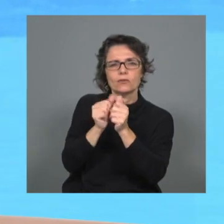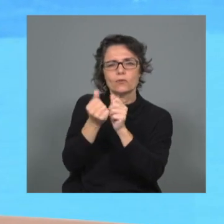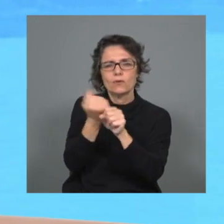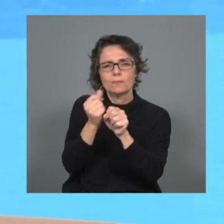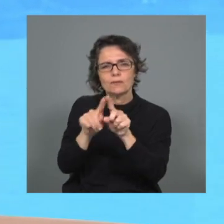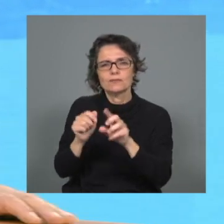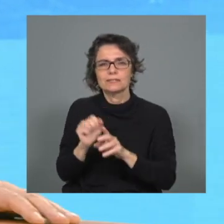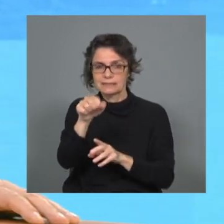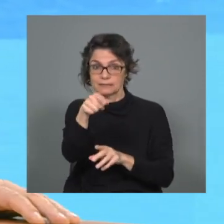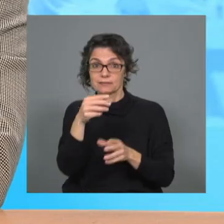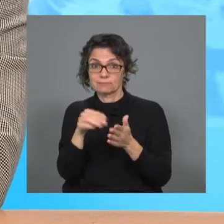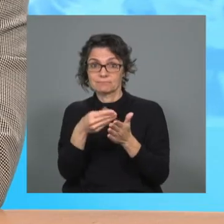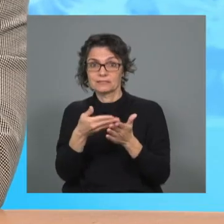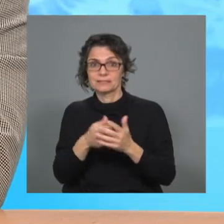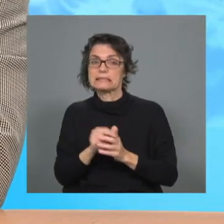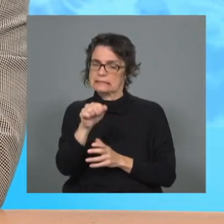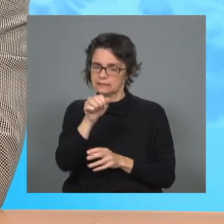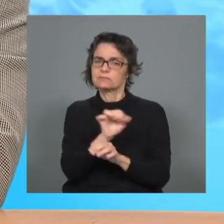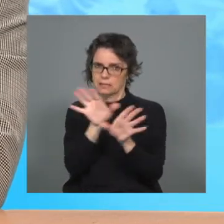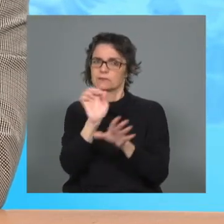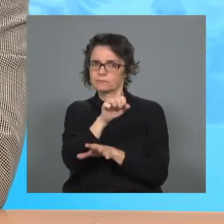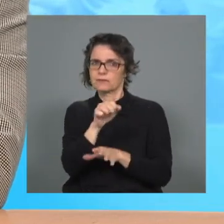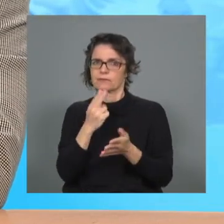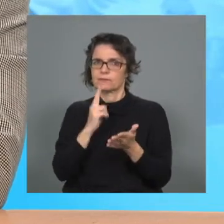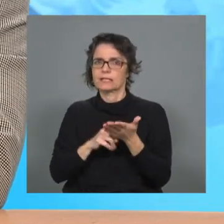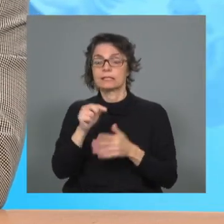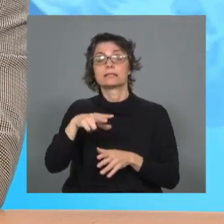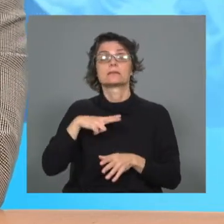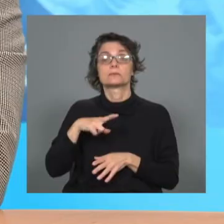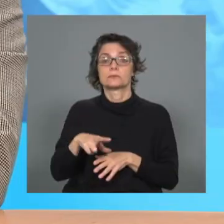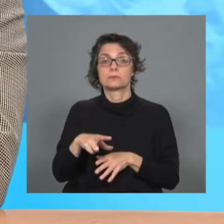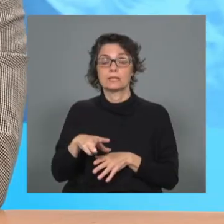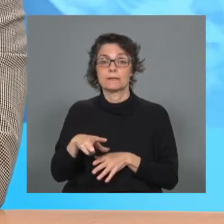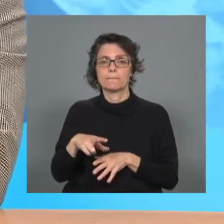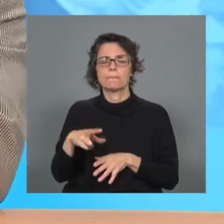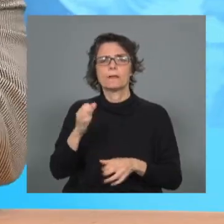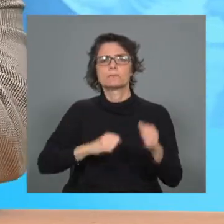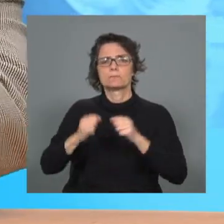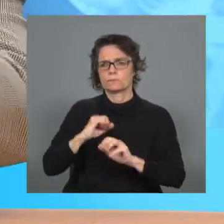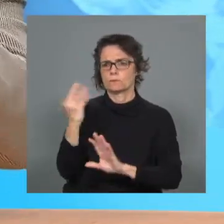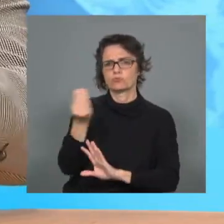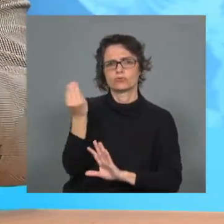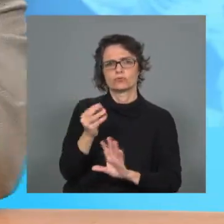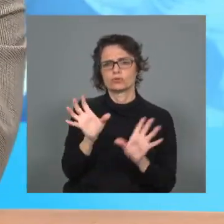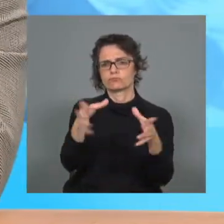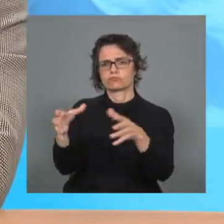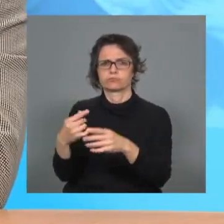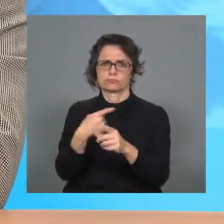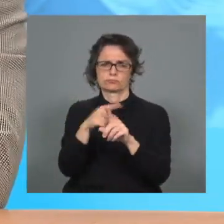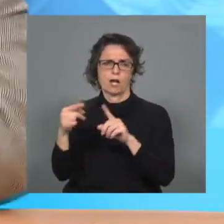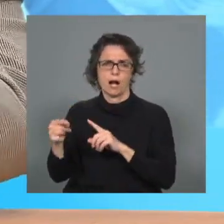disso. Sem dúvida, sem dúvida. Bom, em Portugal há vários movimentos juvenis, há vários movimentos de